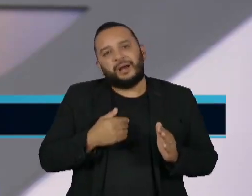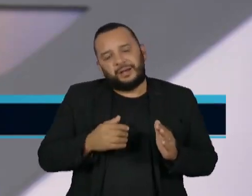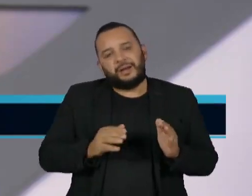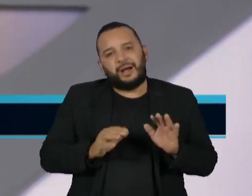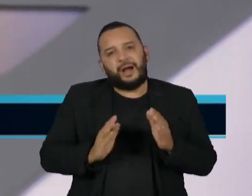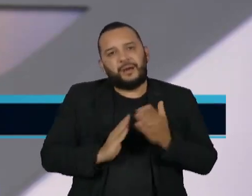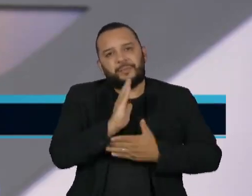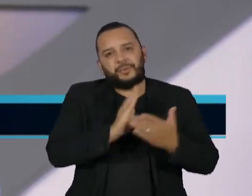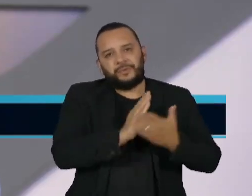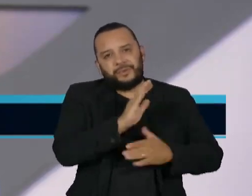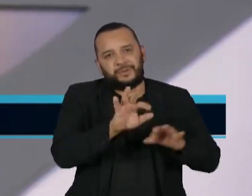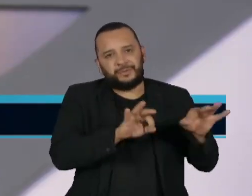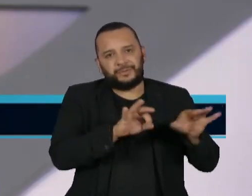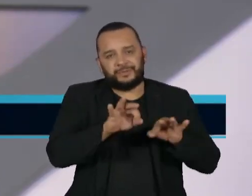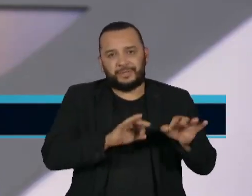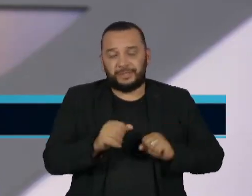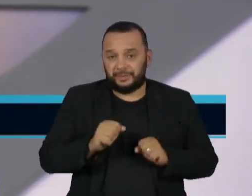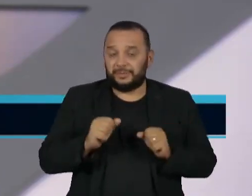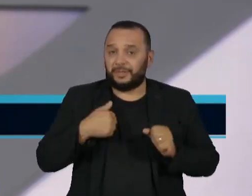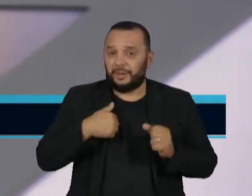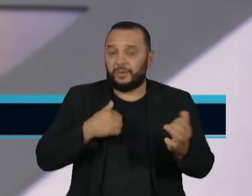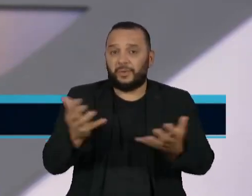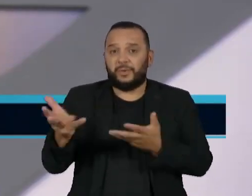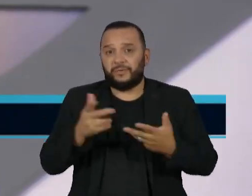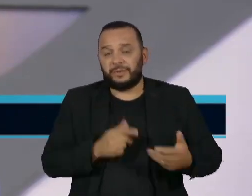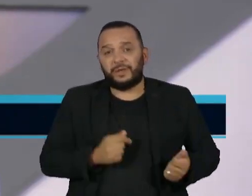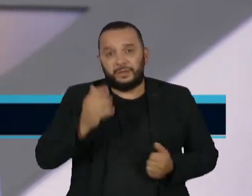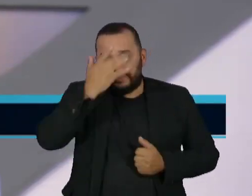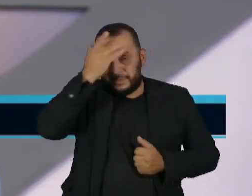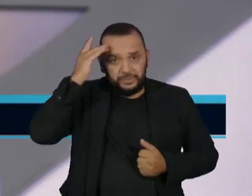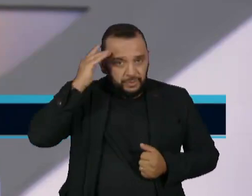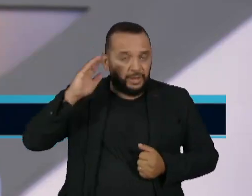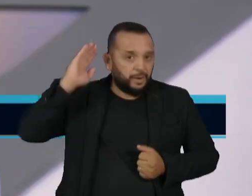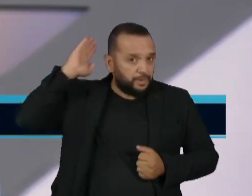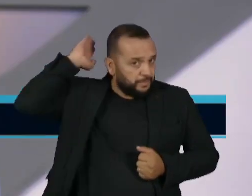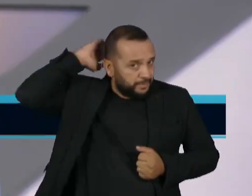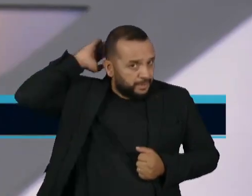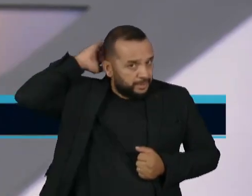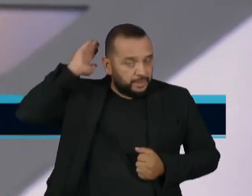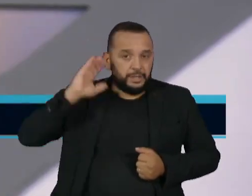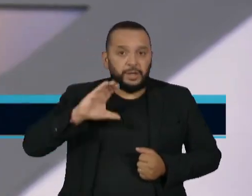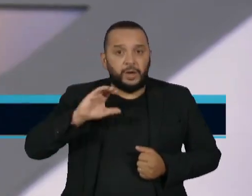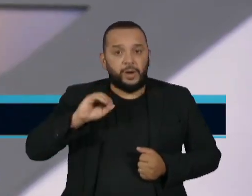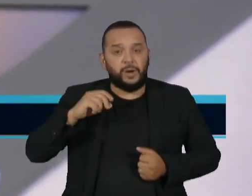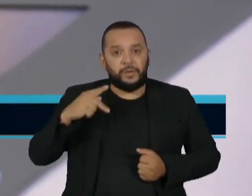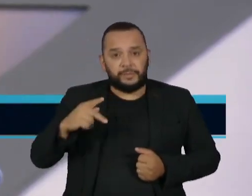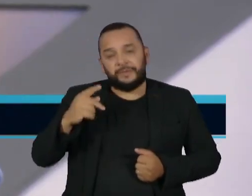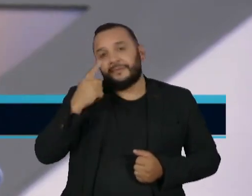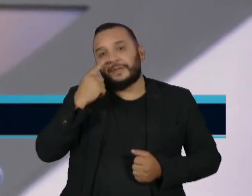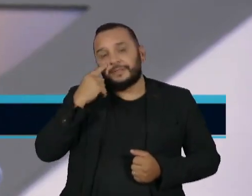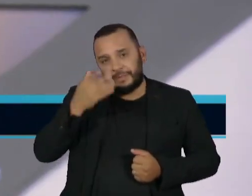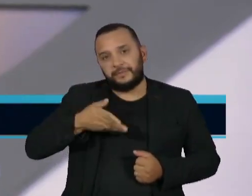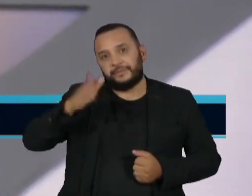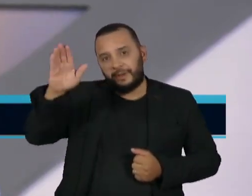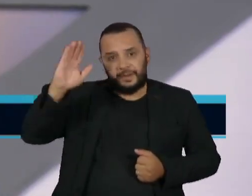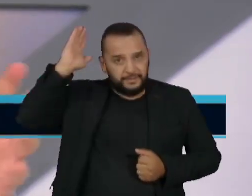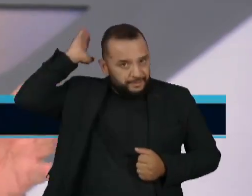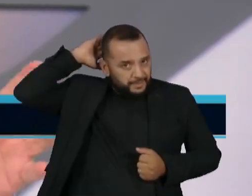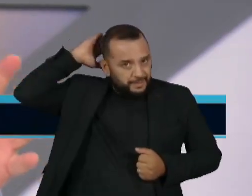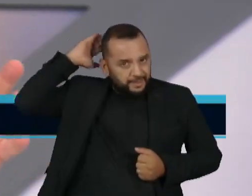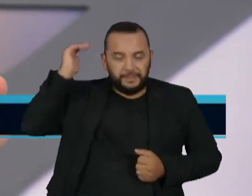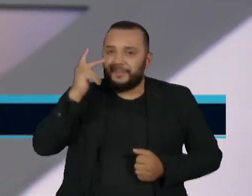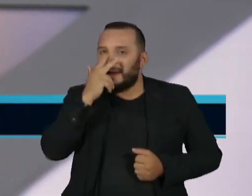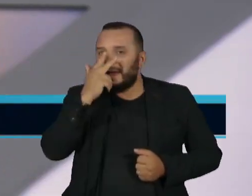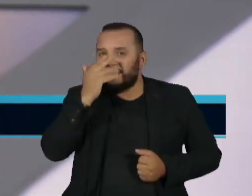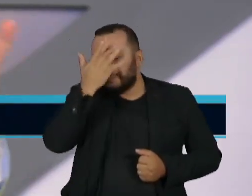já convocar o pessoal de Belém, da COP de Belém, para ver se eles irão a Belém. Porque me parece uma